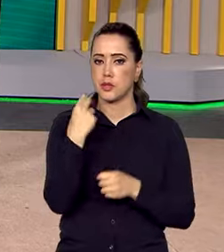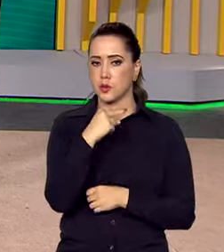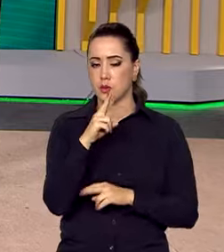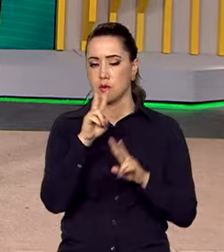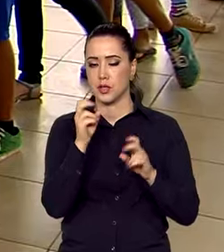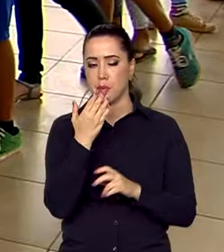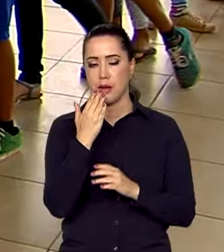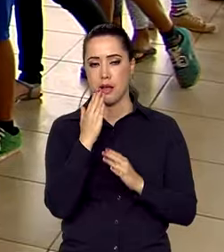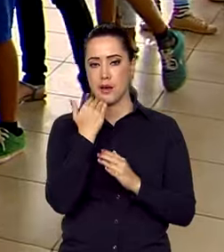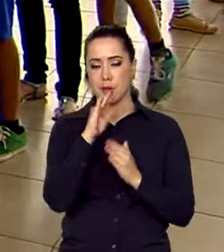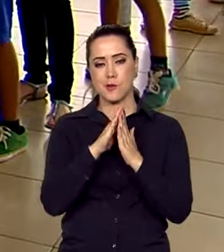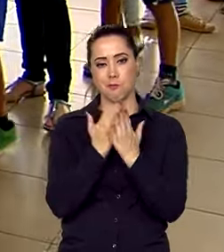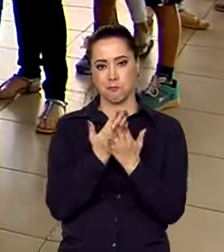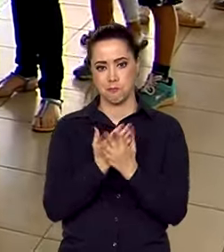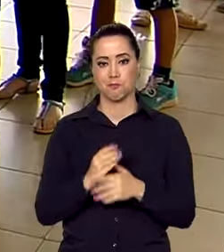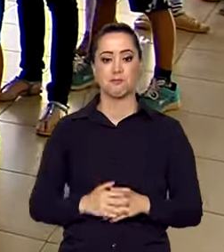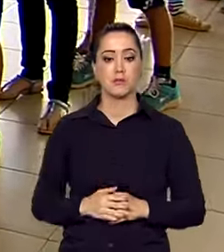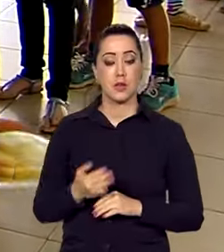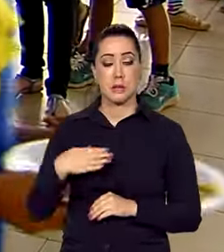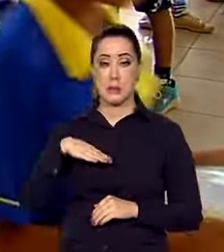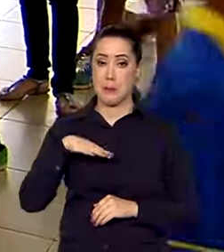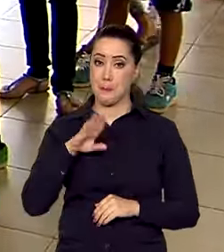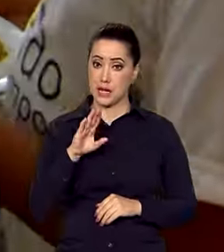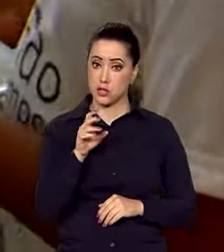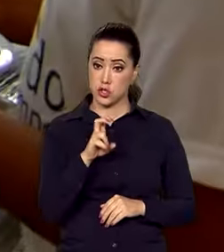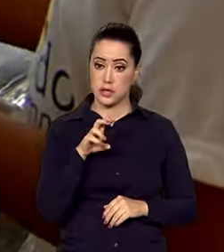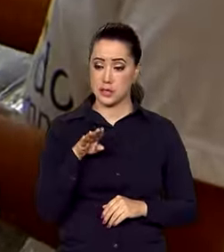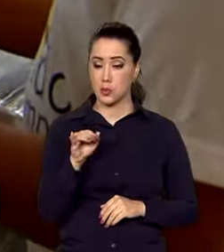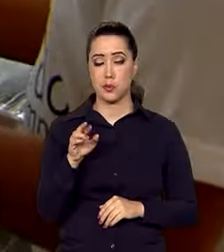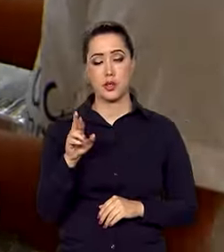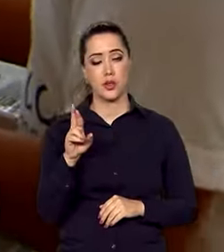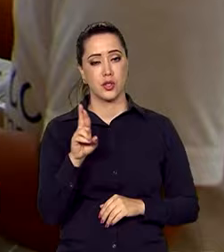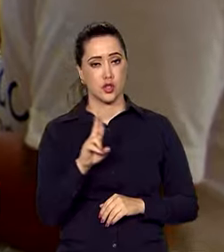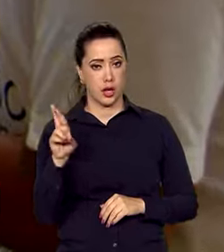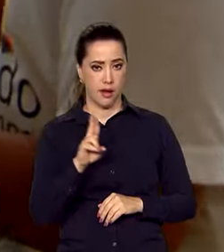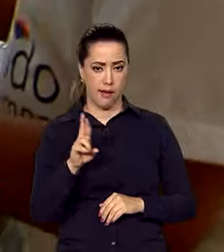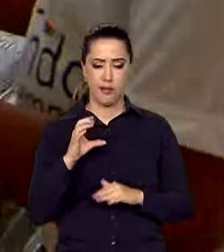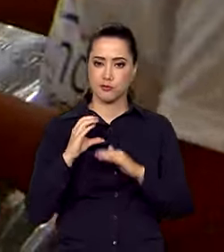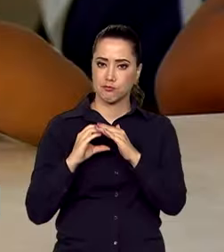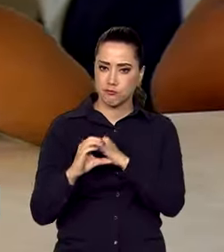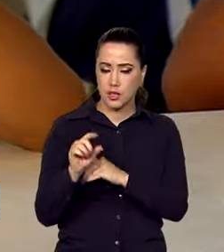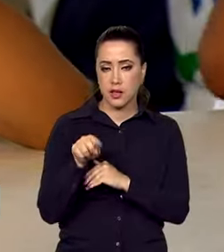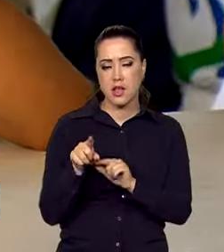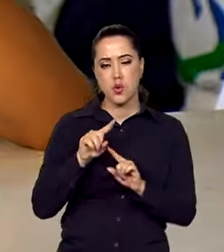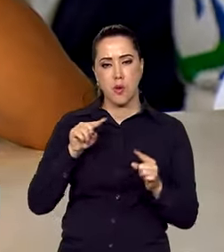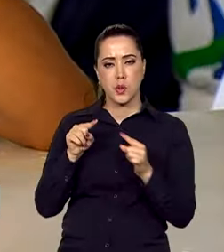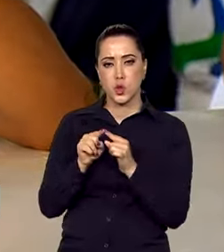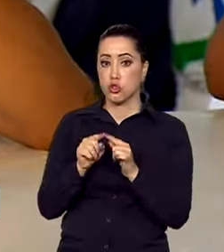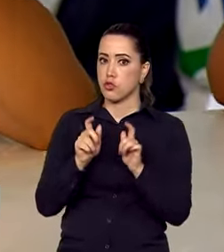a merenda. Mais de 5,5 bilhões em investimentos e uma meta ambiciosa: levar